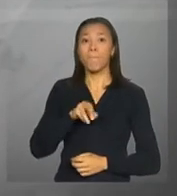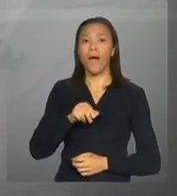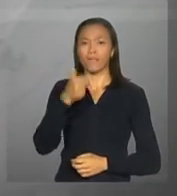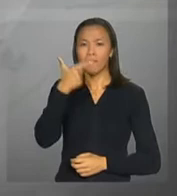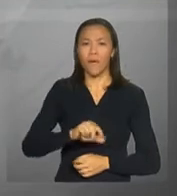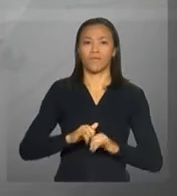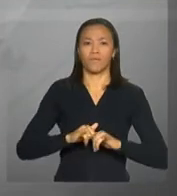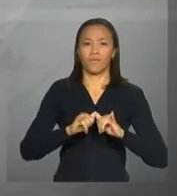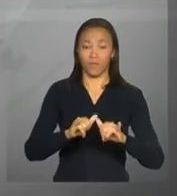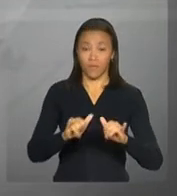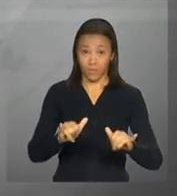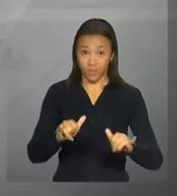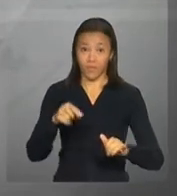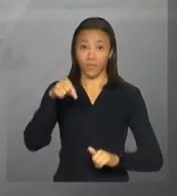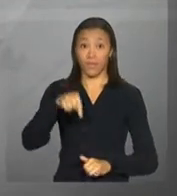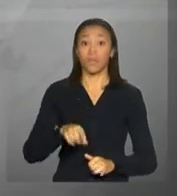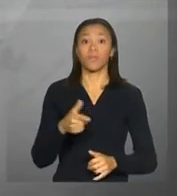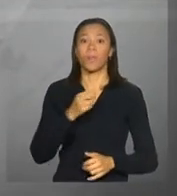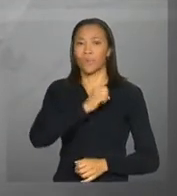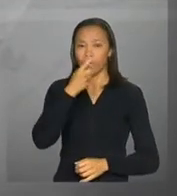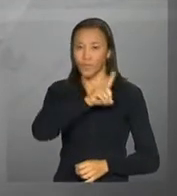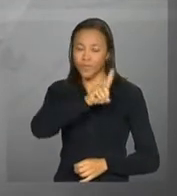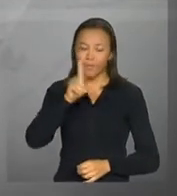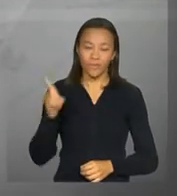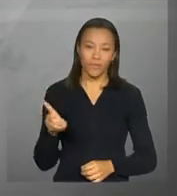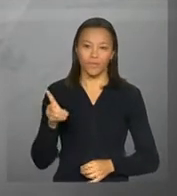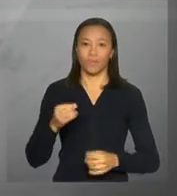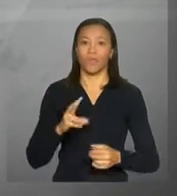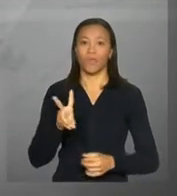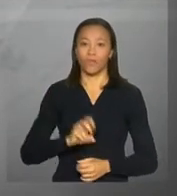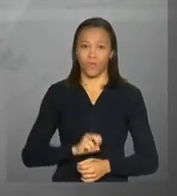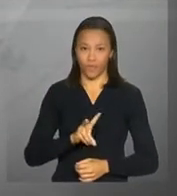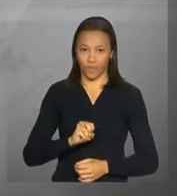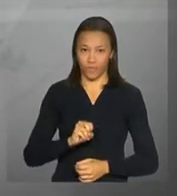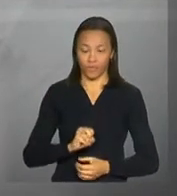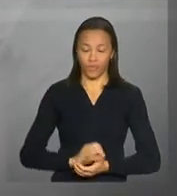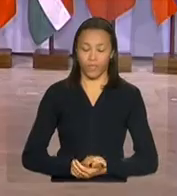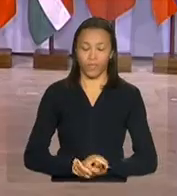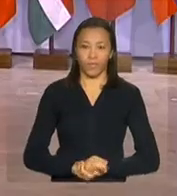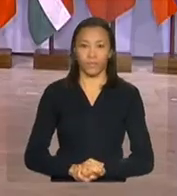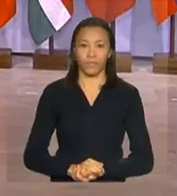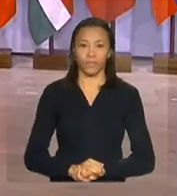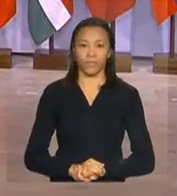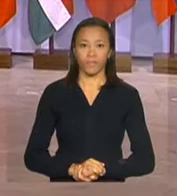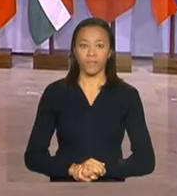Kenup está no Itamaraty e tem as informações ao vivo. Bom dia, Mara.